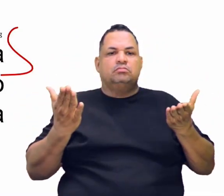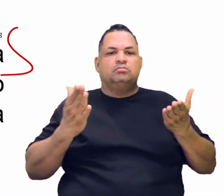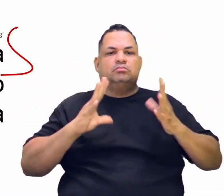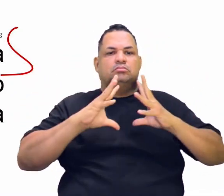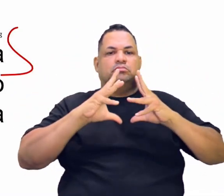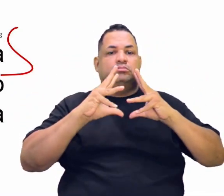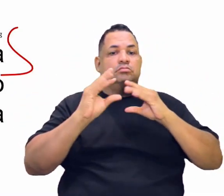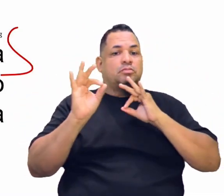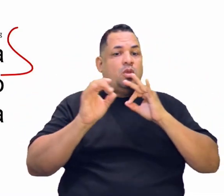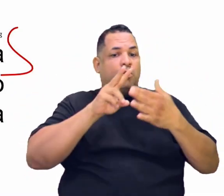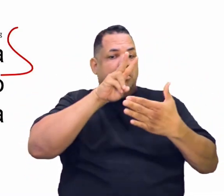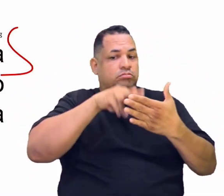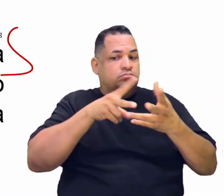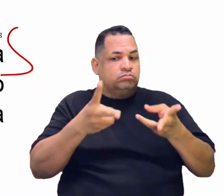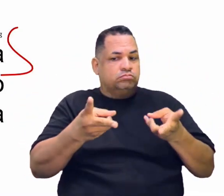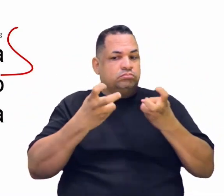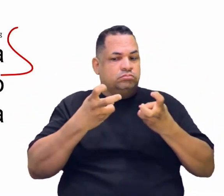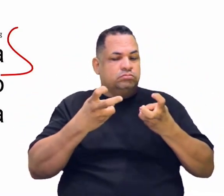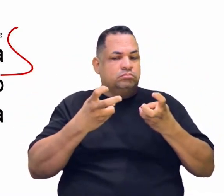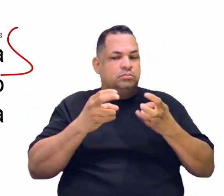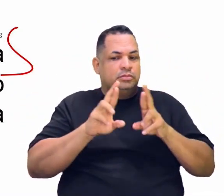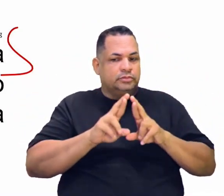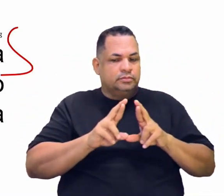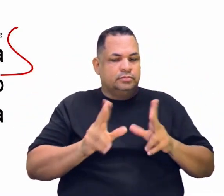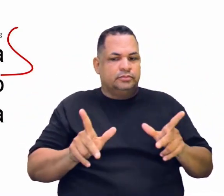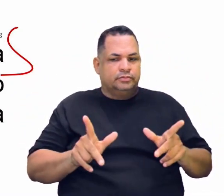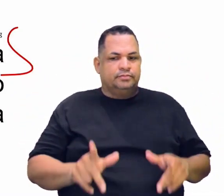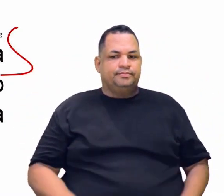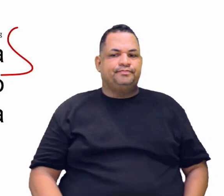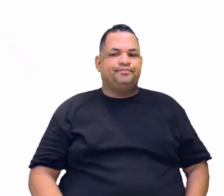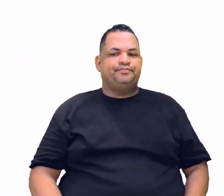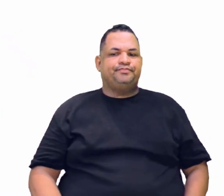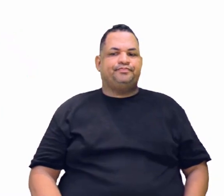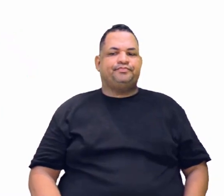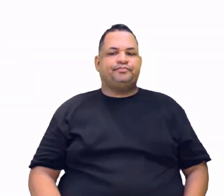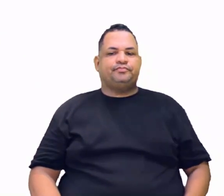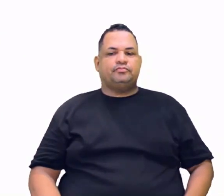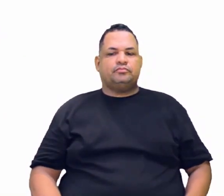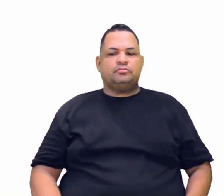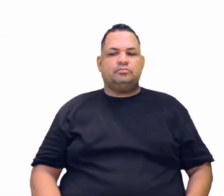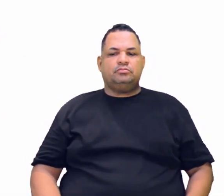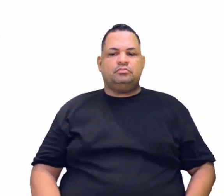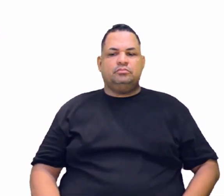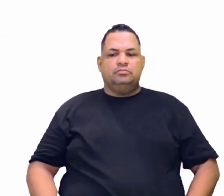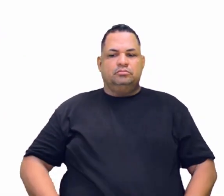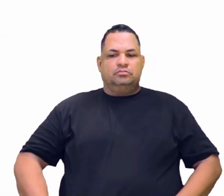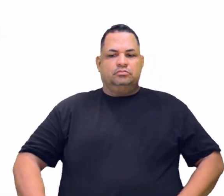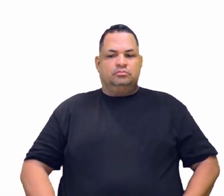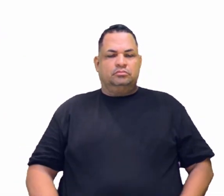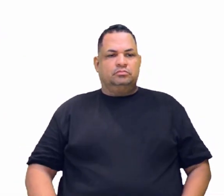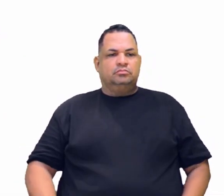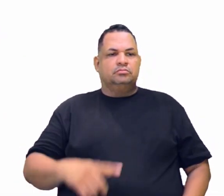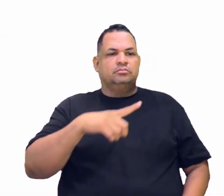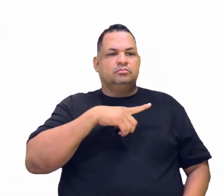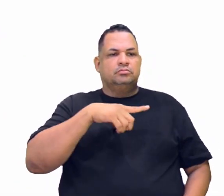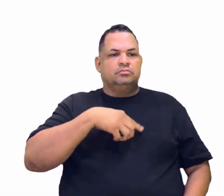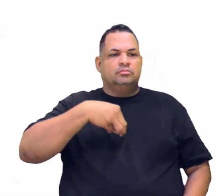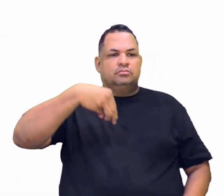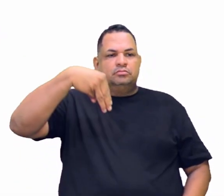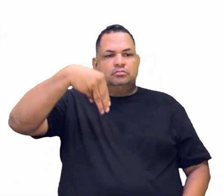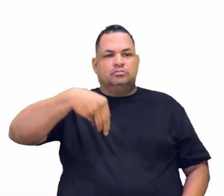Tudo isso é uma leitura que se faz. Vejam, eu tenho os Muras.